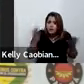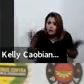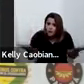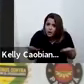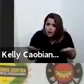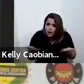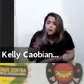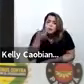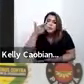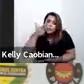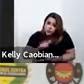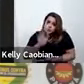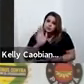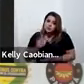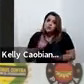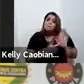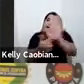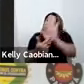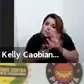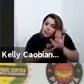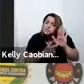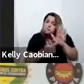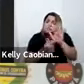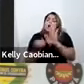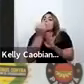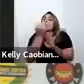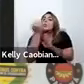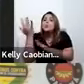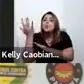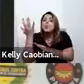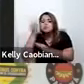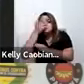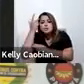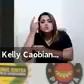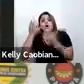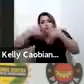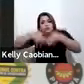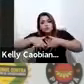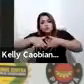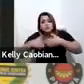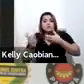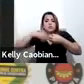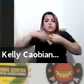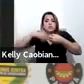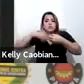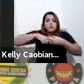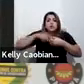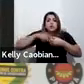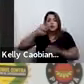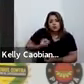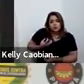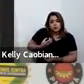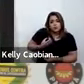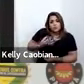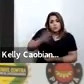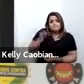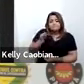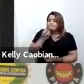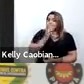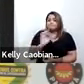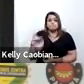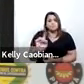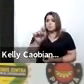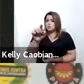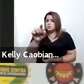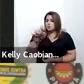esse acompanhamento, que voltou a funcionar e nossos números estão aqui, que não são números bons, mas temos que analisá-los, temos que